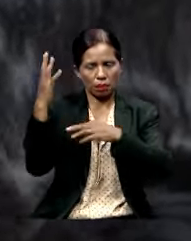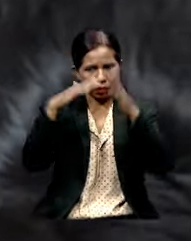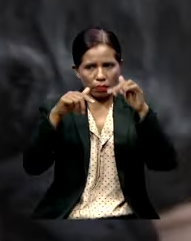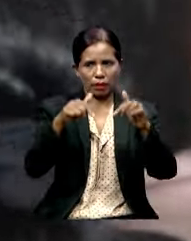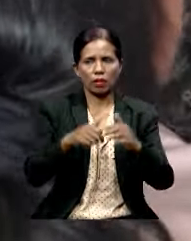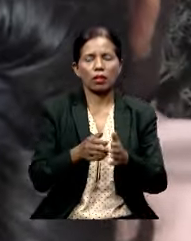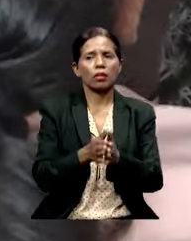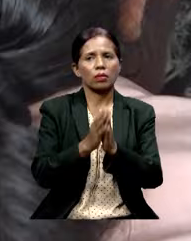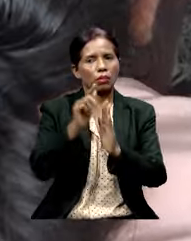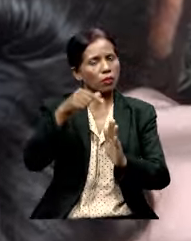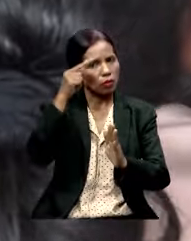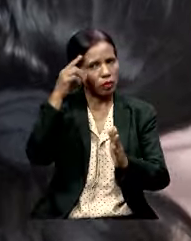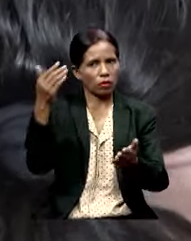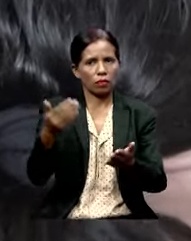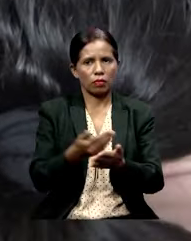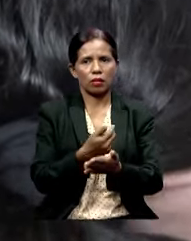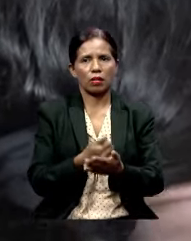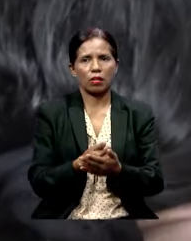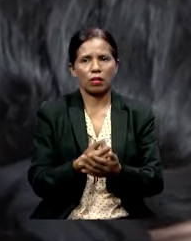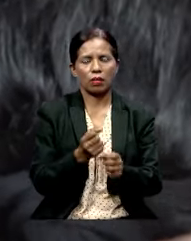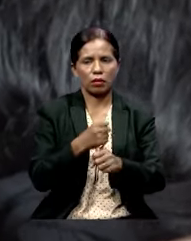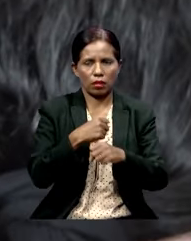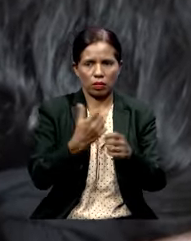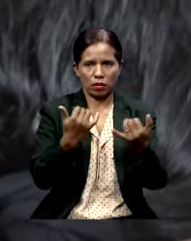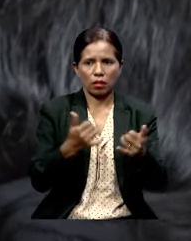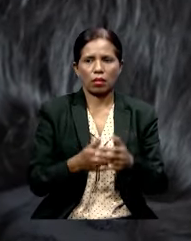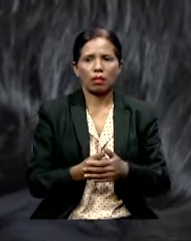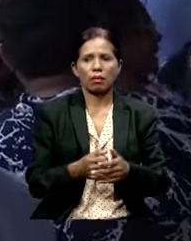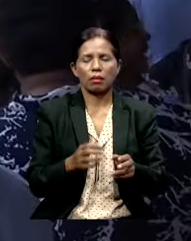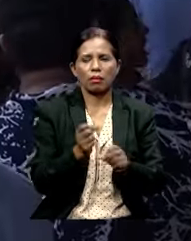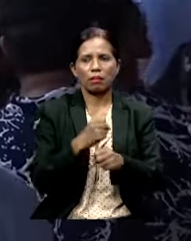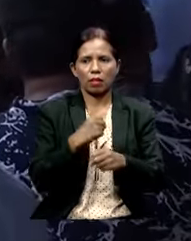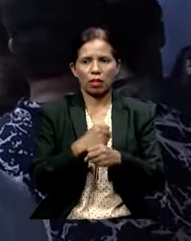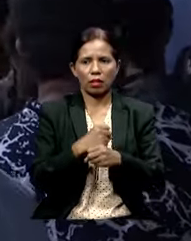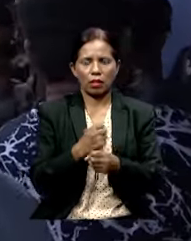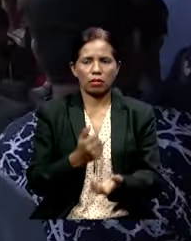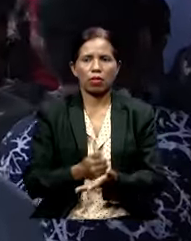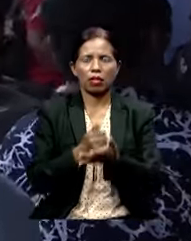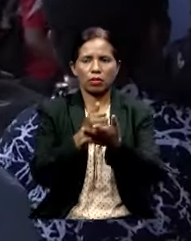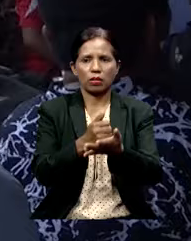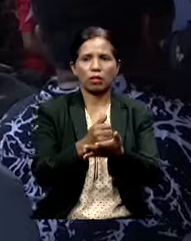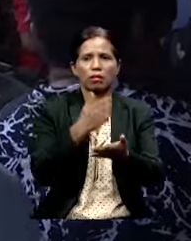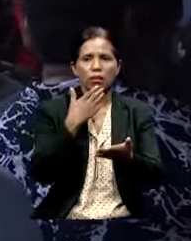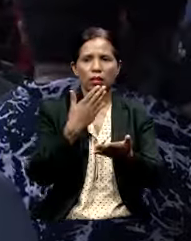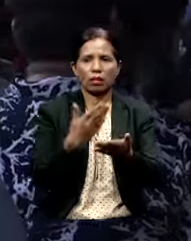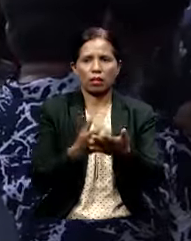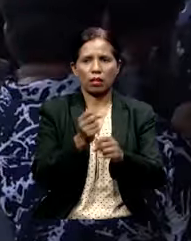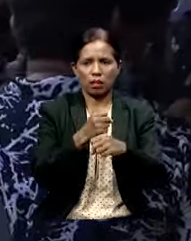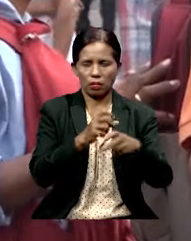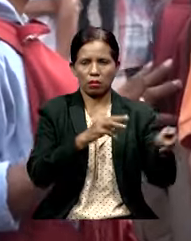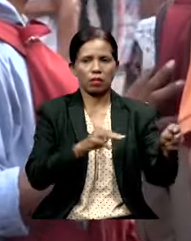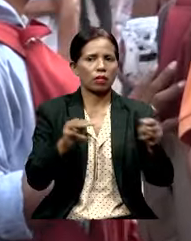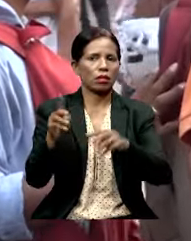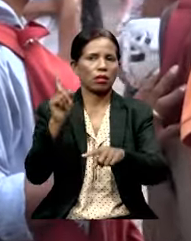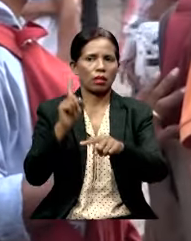ma kusba governo fon bela normalize situação de ne bela halu sistema be atendimento no bela dia que lita halu mudança la bela